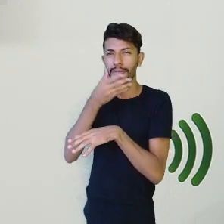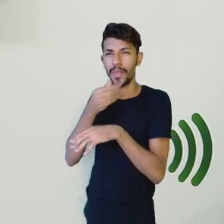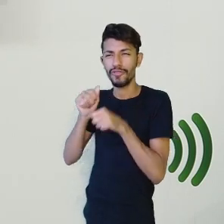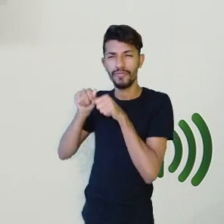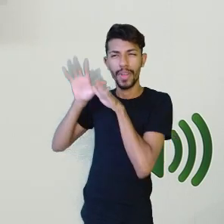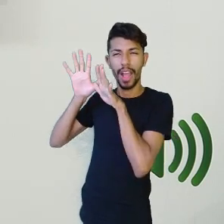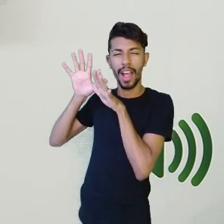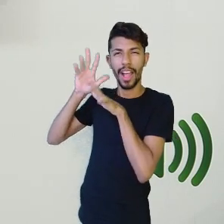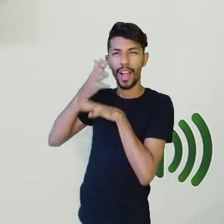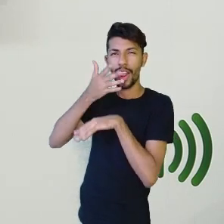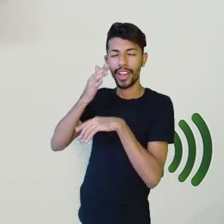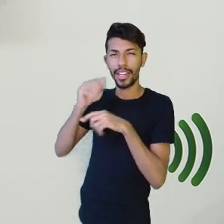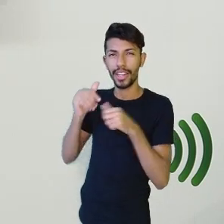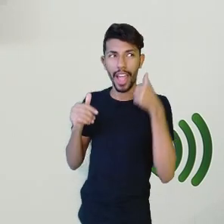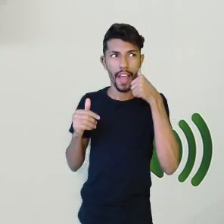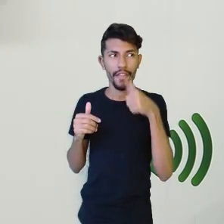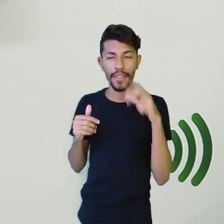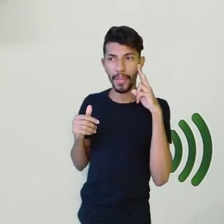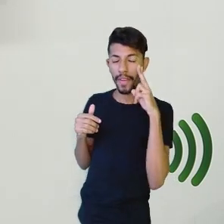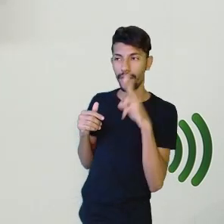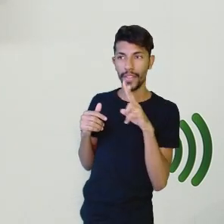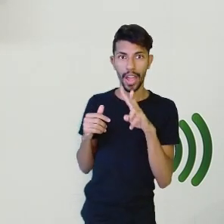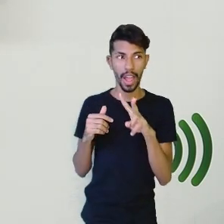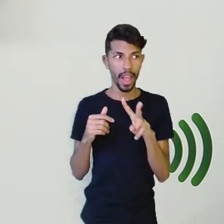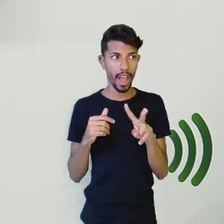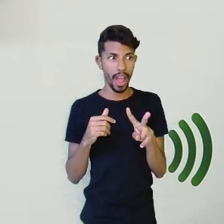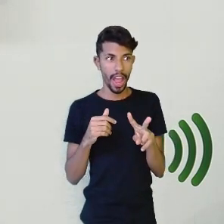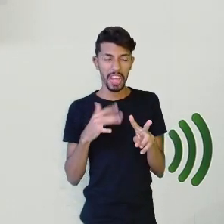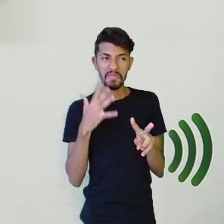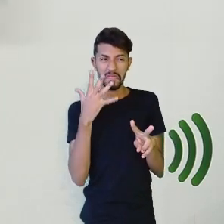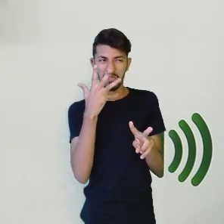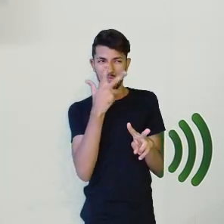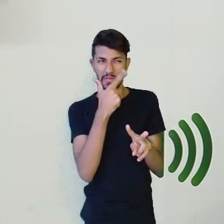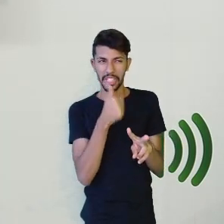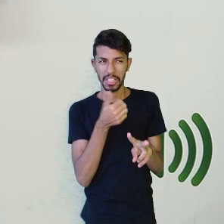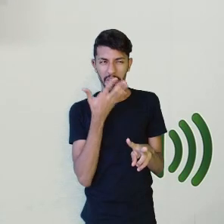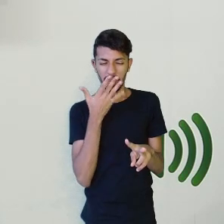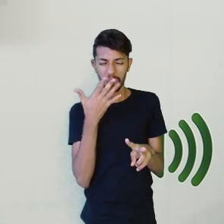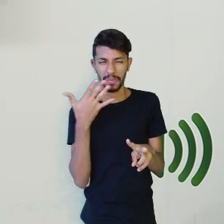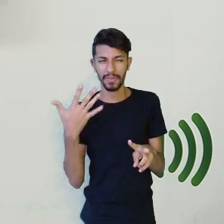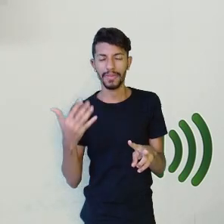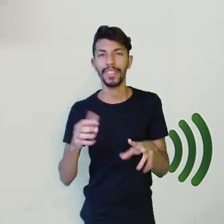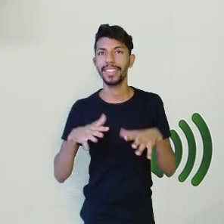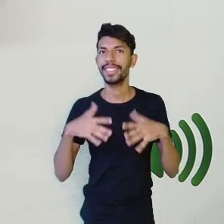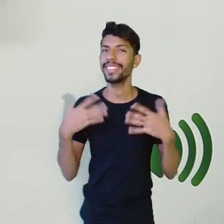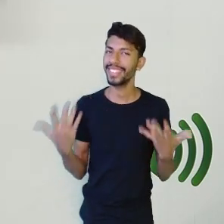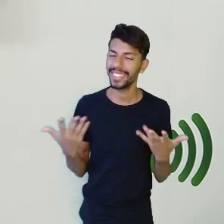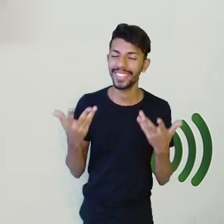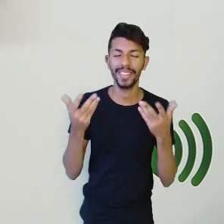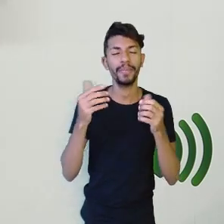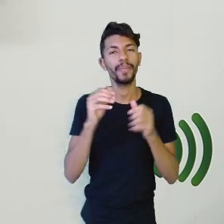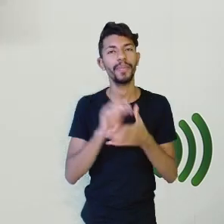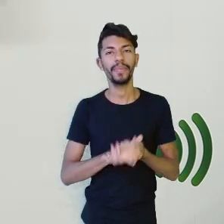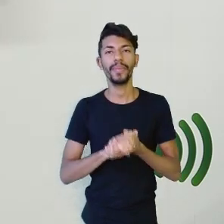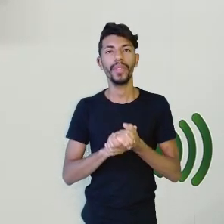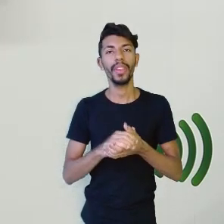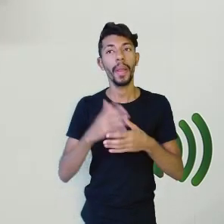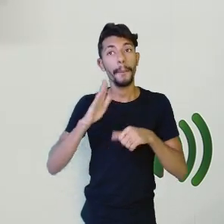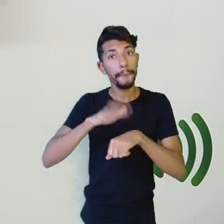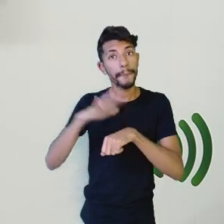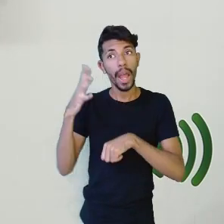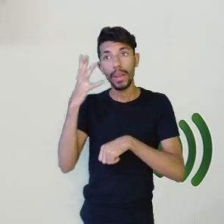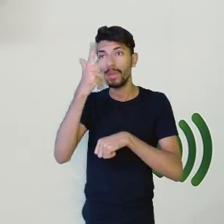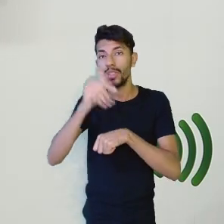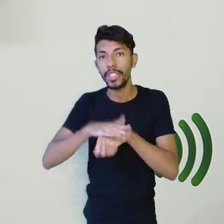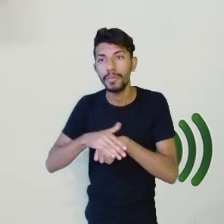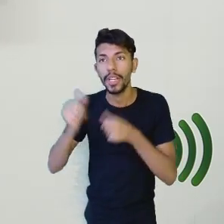que lindo. Imagina a paquera dos bichos, né? Mas é por aí mesmo. Quanto mais bonito, quanto mais